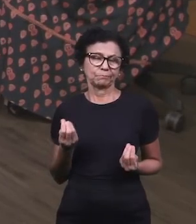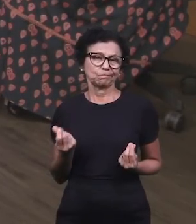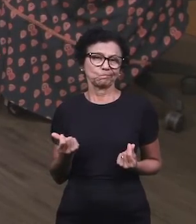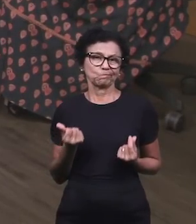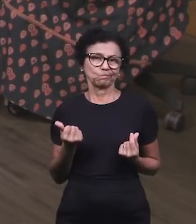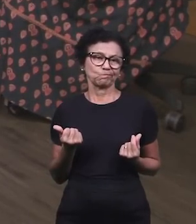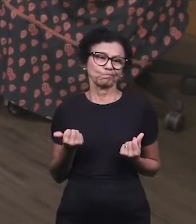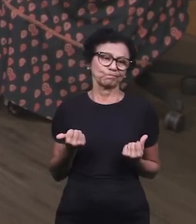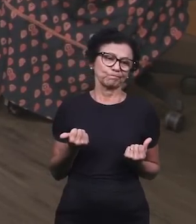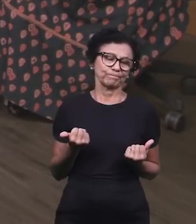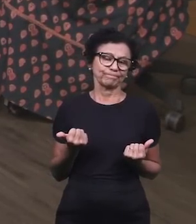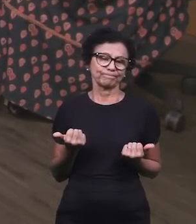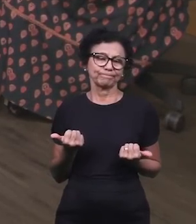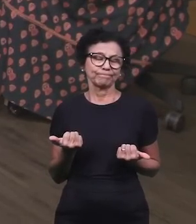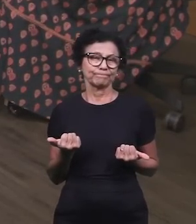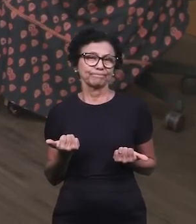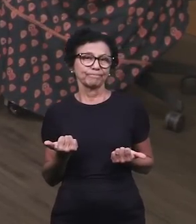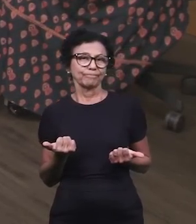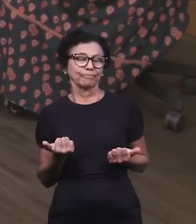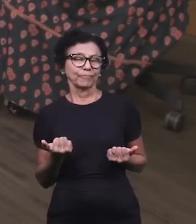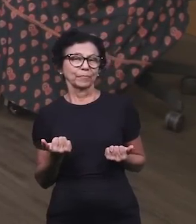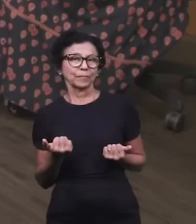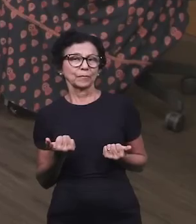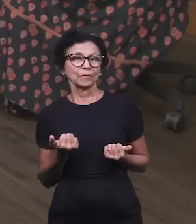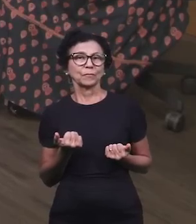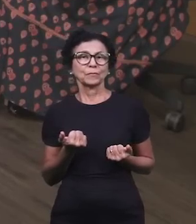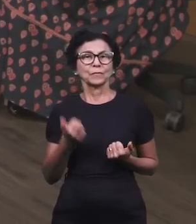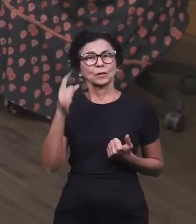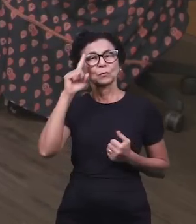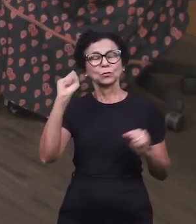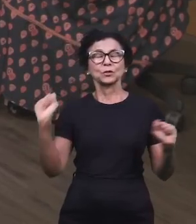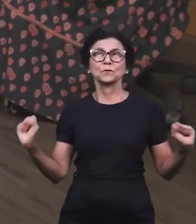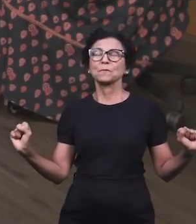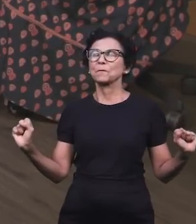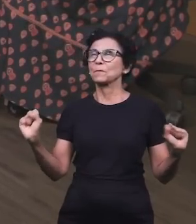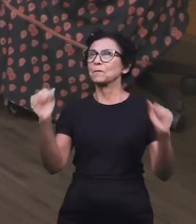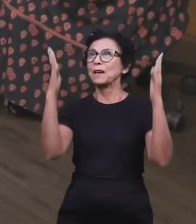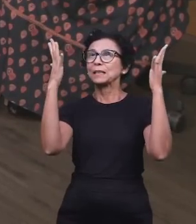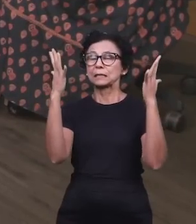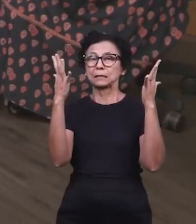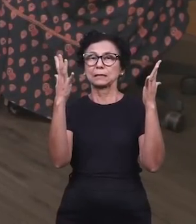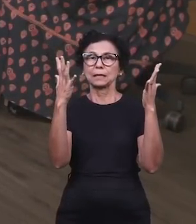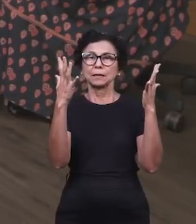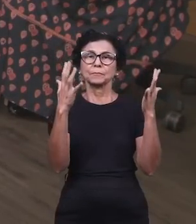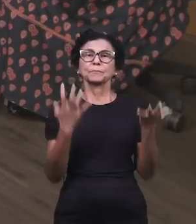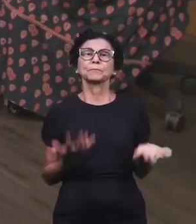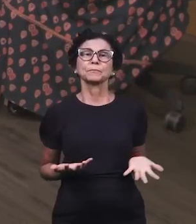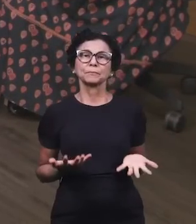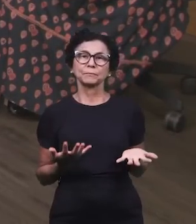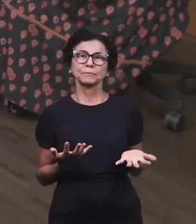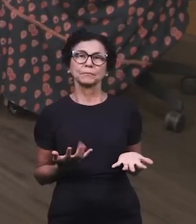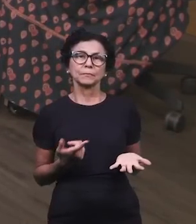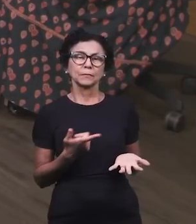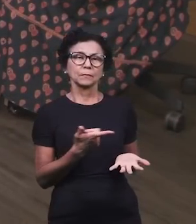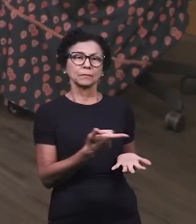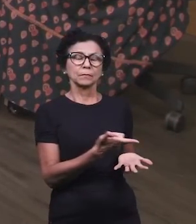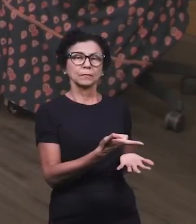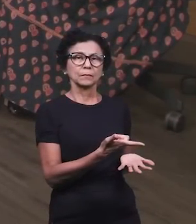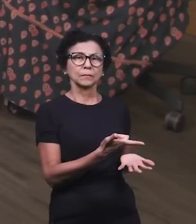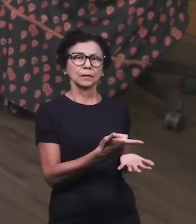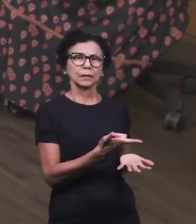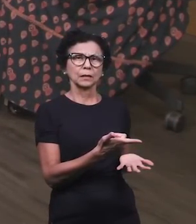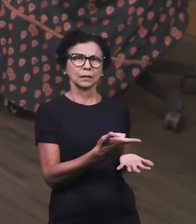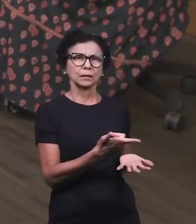num dia festivo de uma festa do mundo, em que eu voltava de uma vigília de pastores no